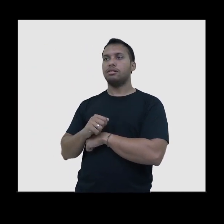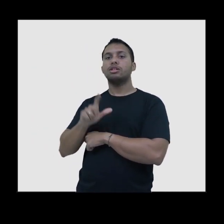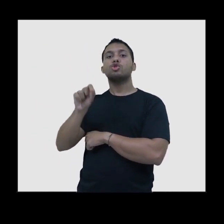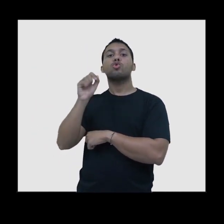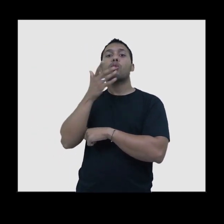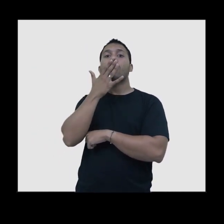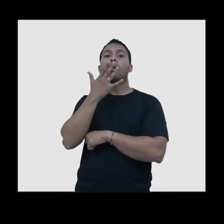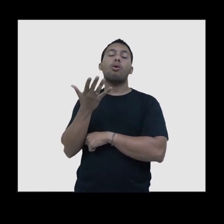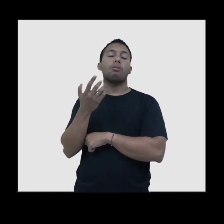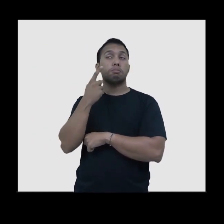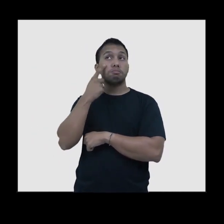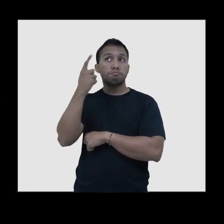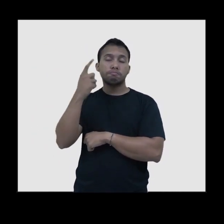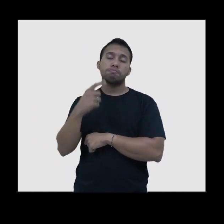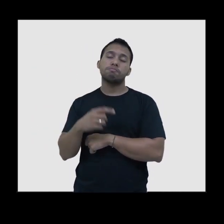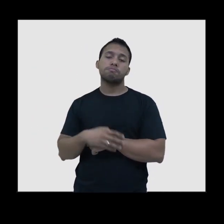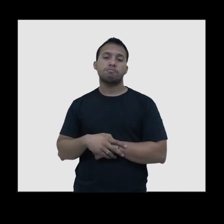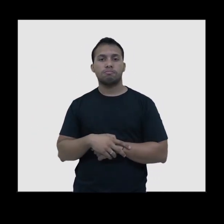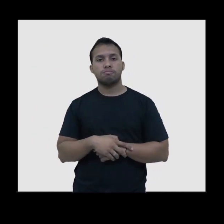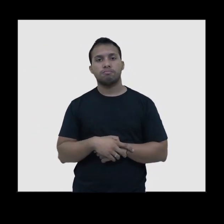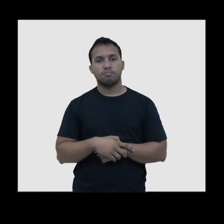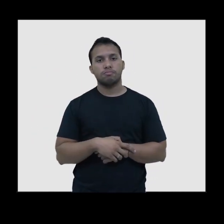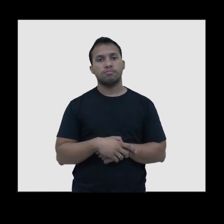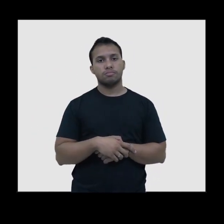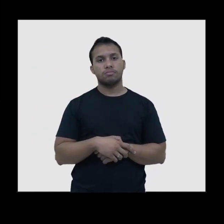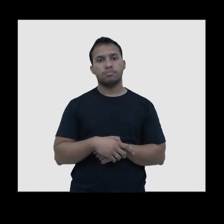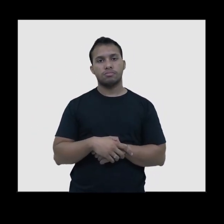no conta-gotas e escolher uma cor para ele.